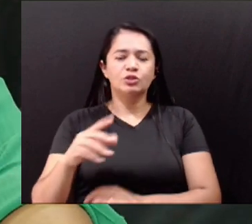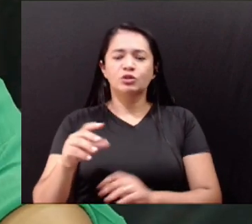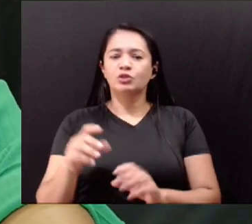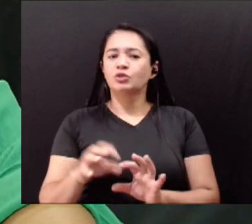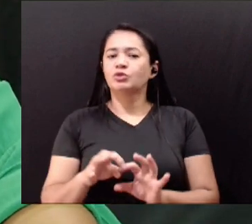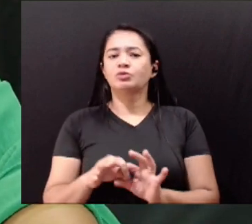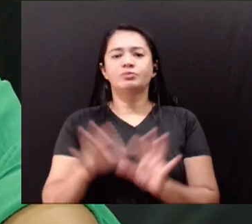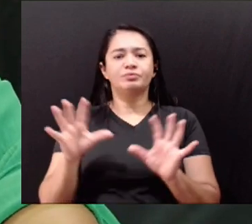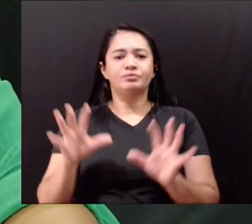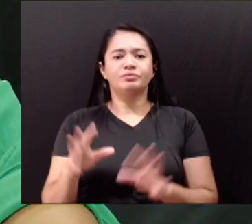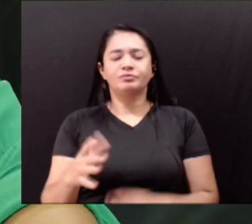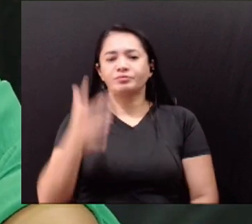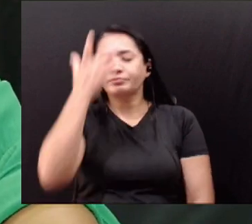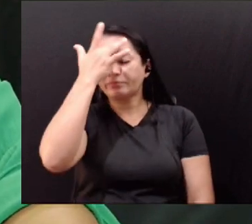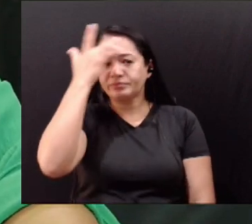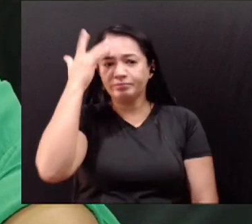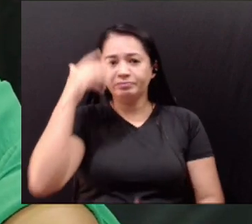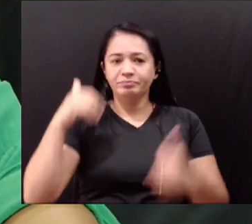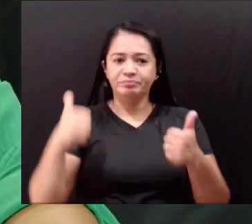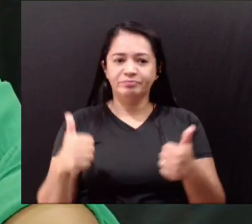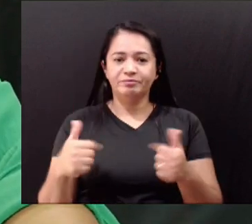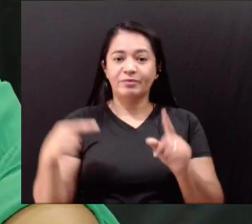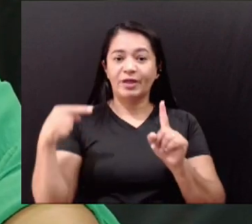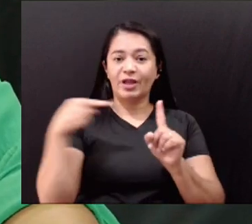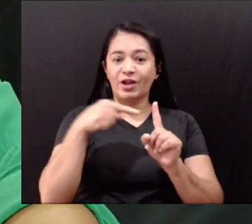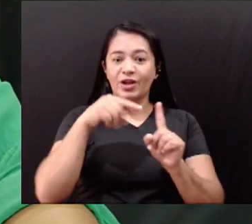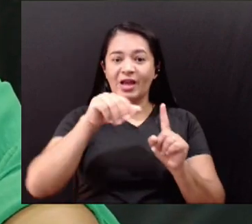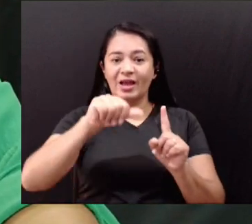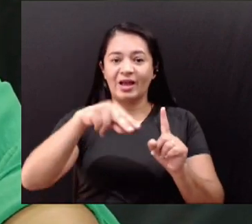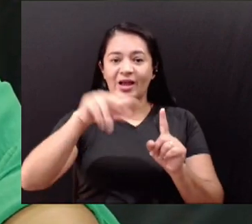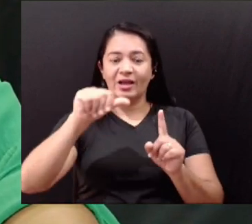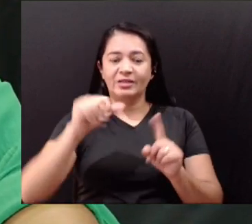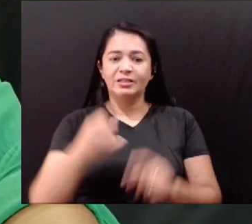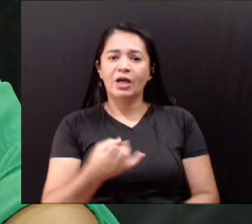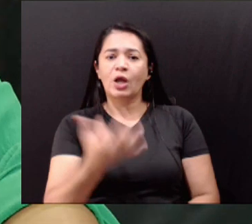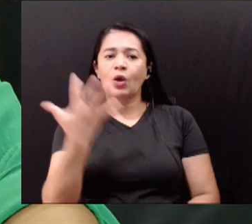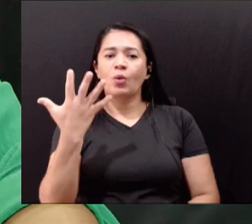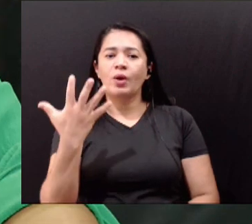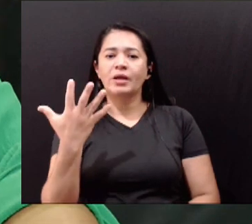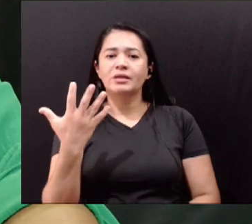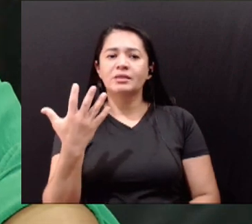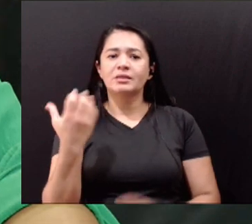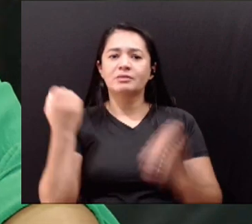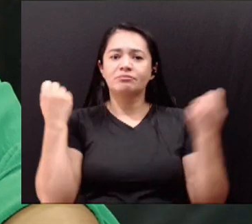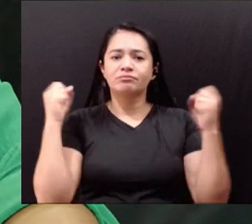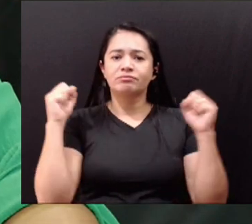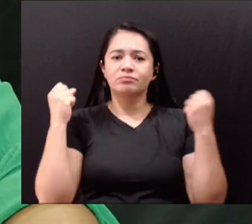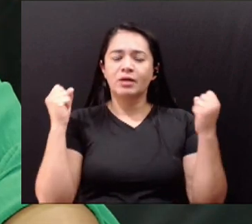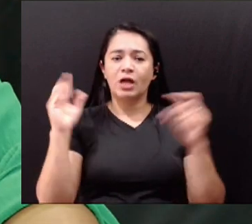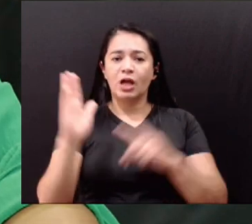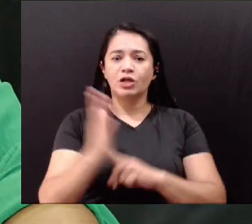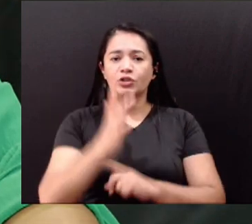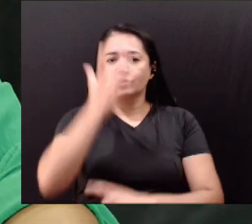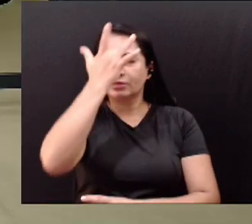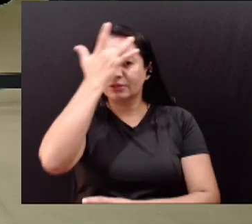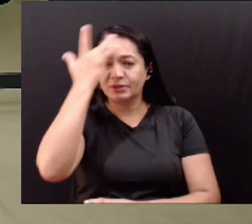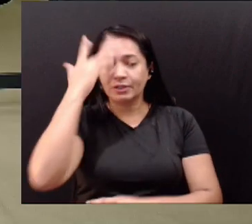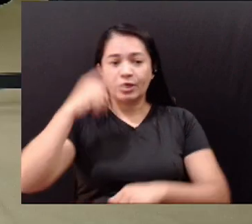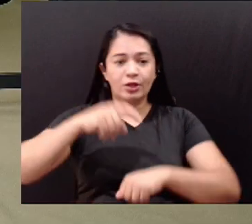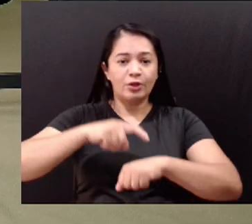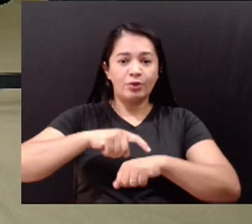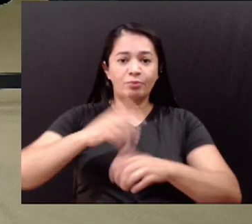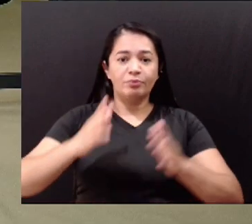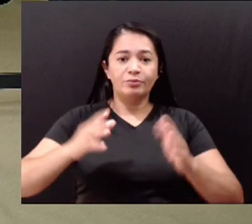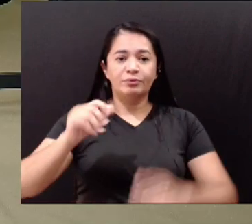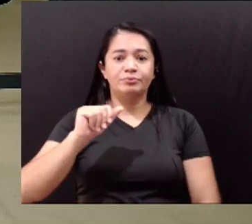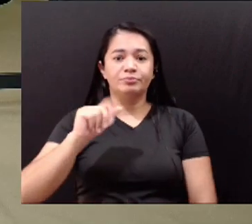lá, Ana, do Taquaral. Quais atividades podem ajudar a manter a saúde mental durante a aposentadoria, Lívia?